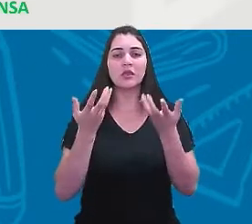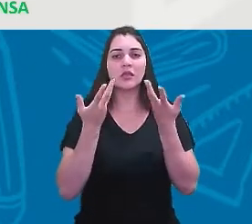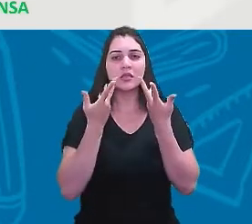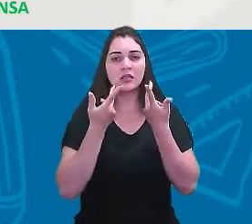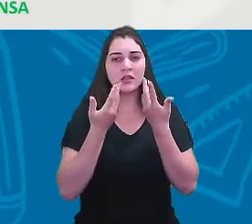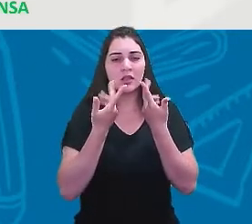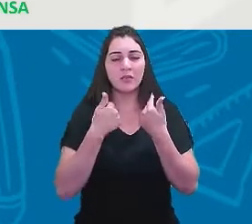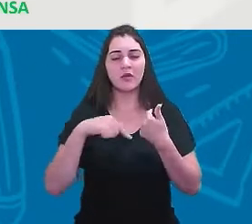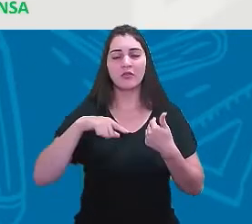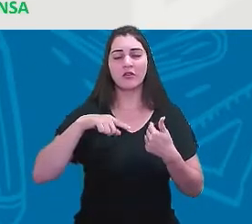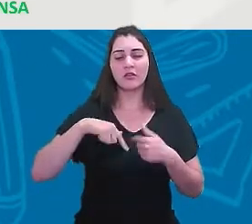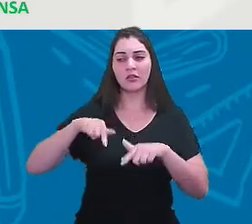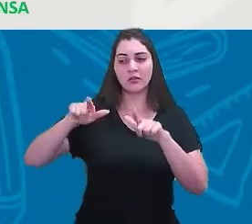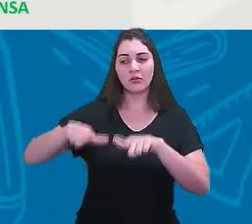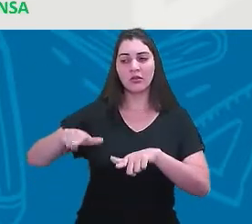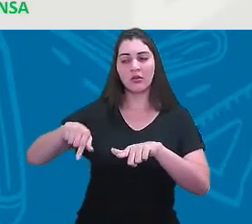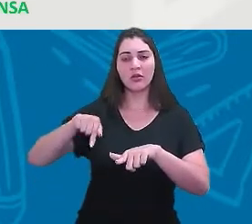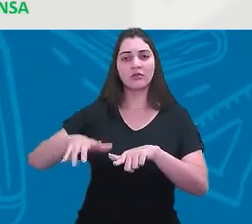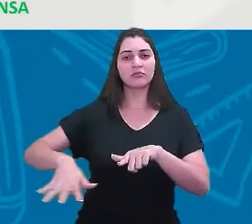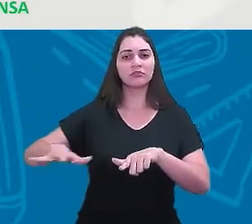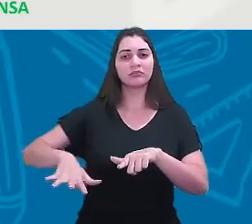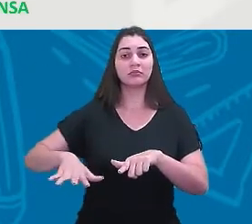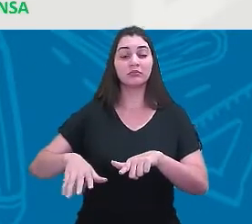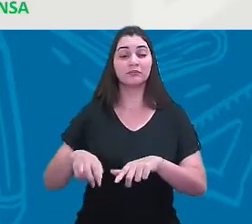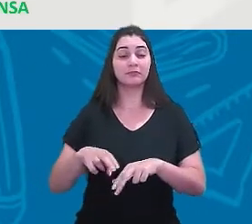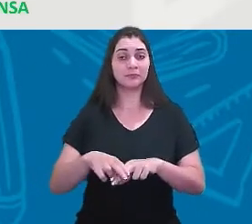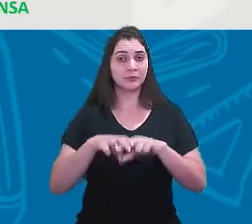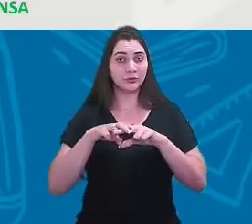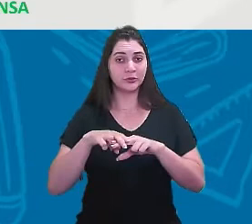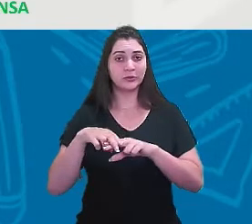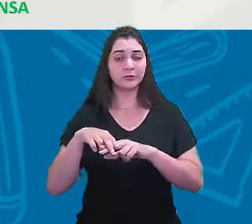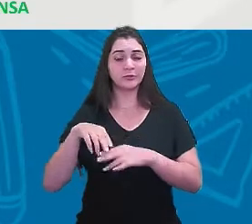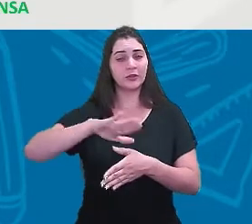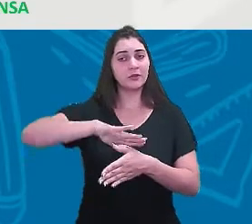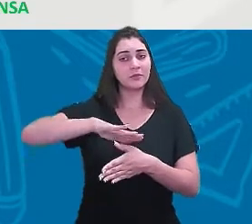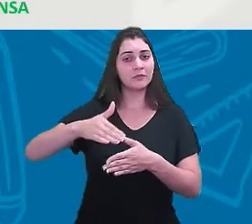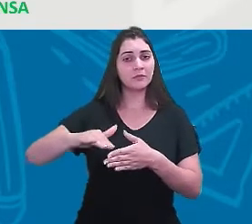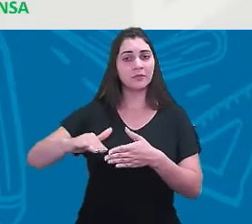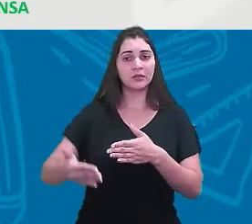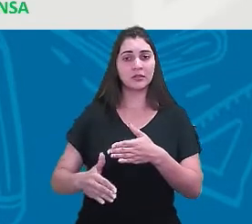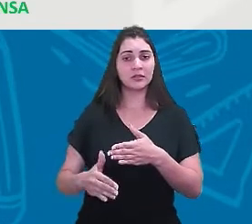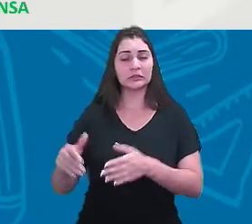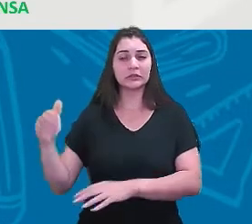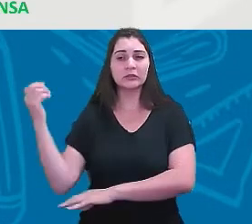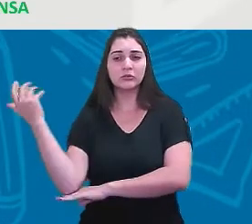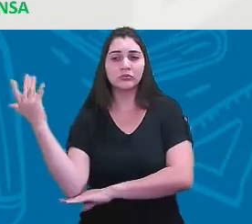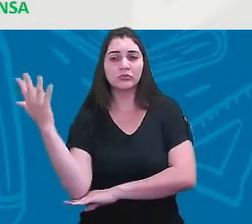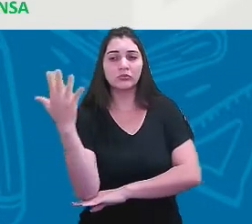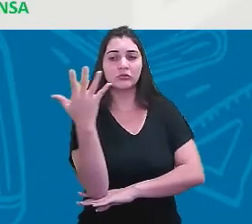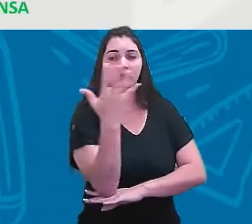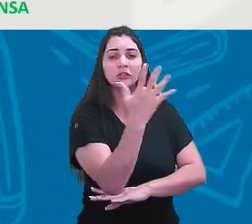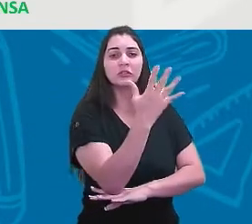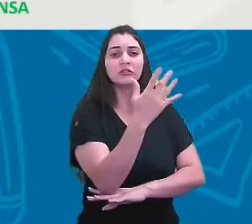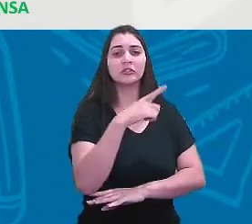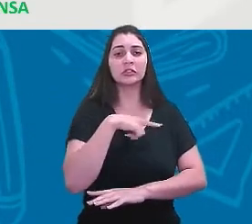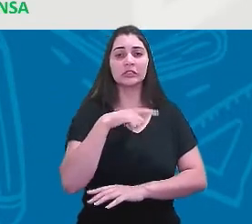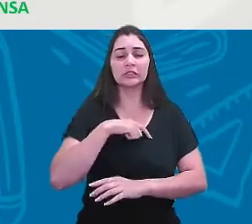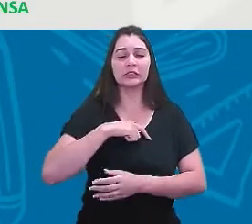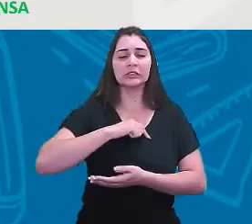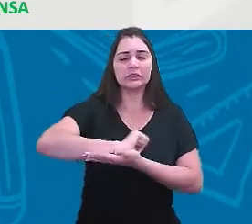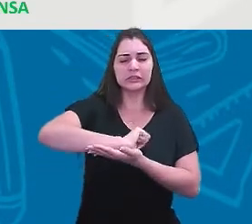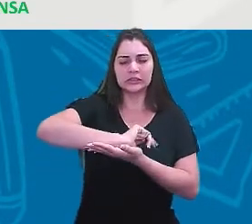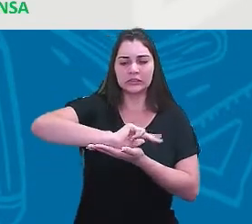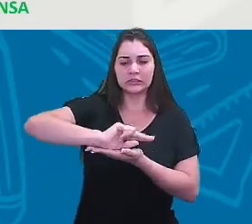ter naquela região, naquela área. Portanto, a Mata Atlântica é uma floresta que possui uma das maiores diversidades